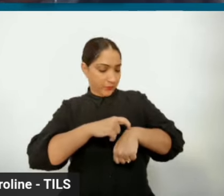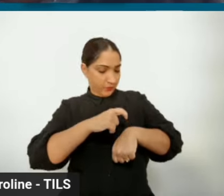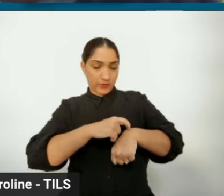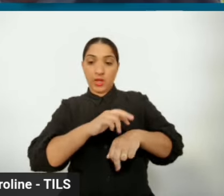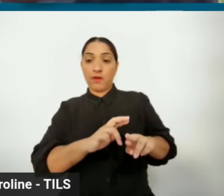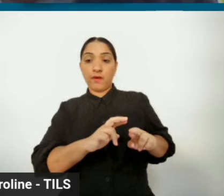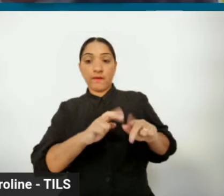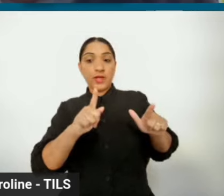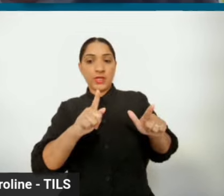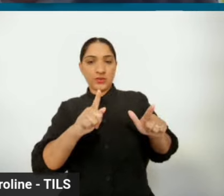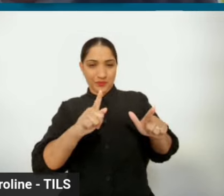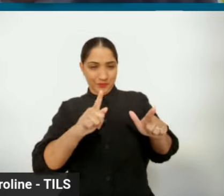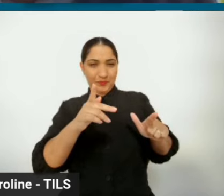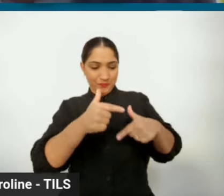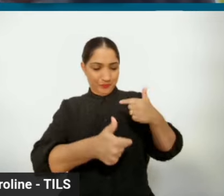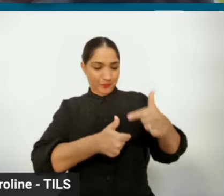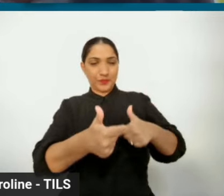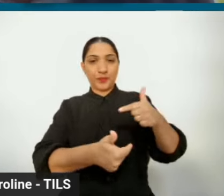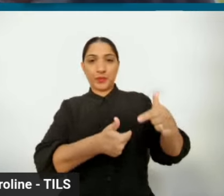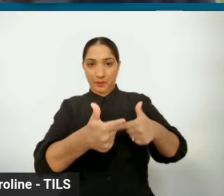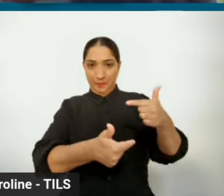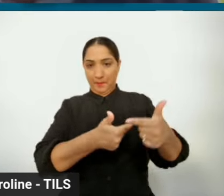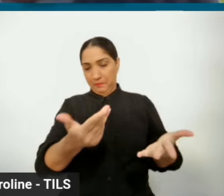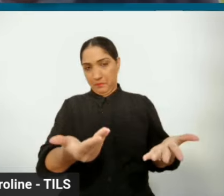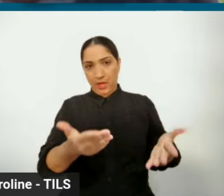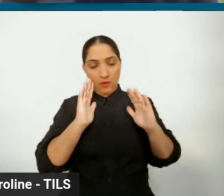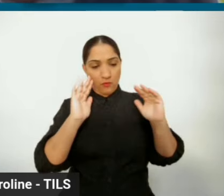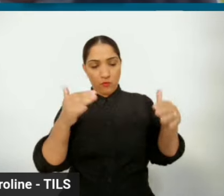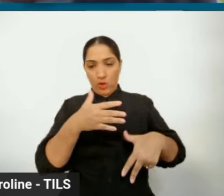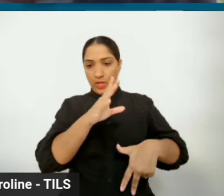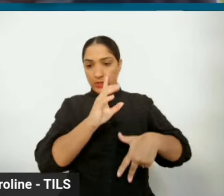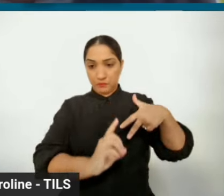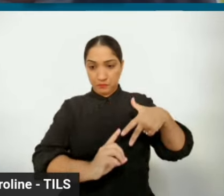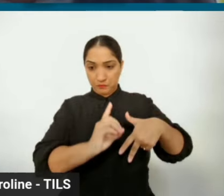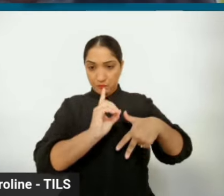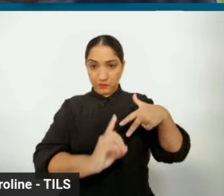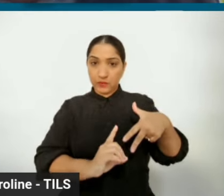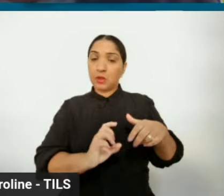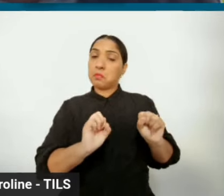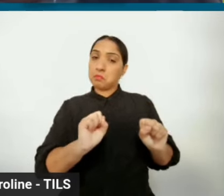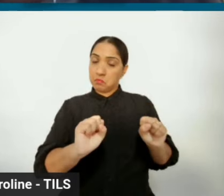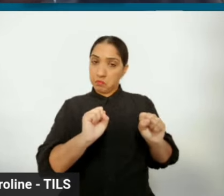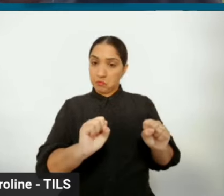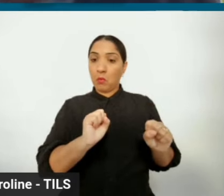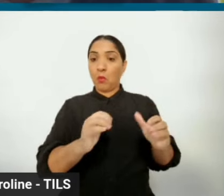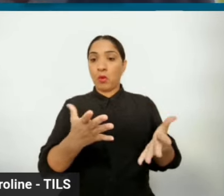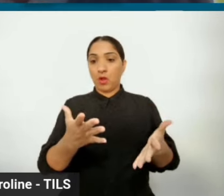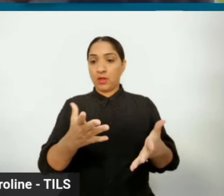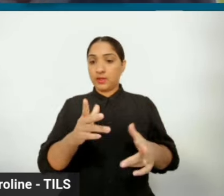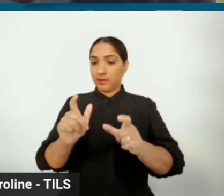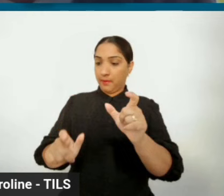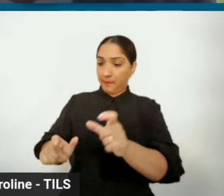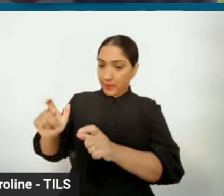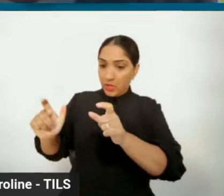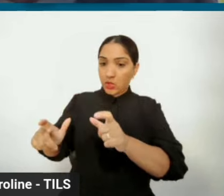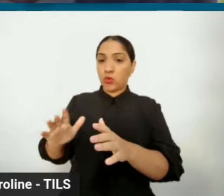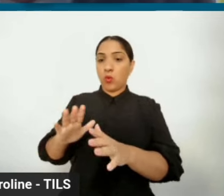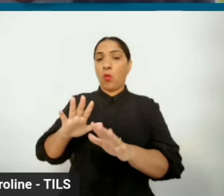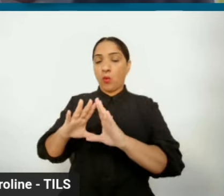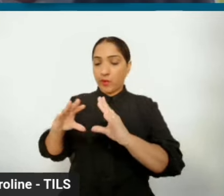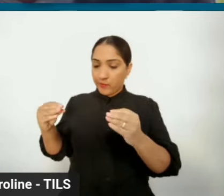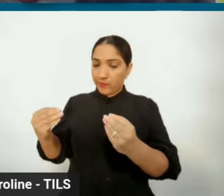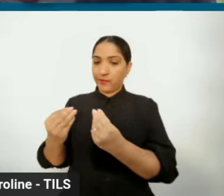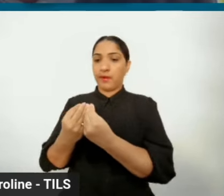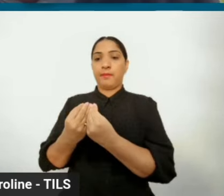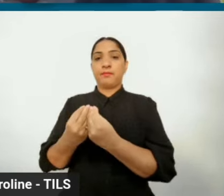de trabalho para, enfim, as pessoas com deficiência, os cuidadores, os familiares, isso